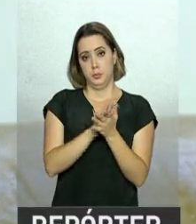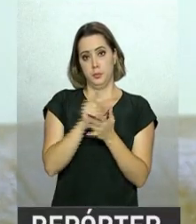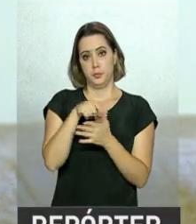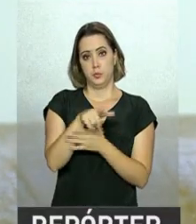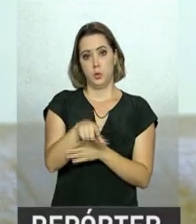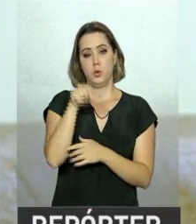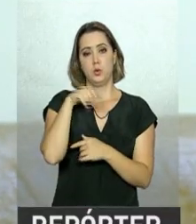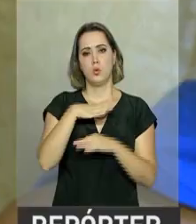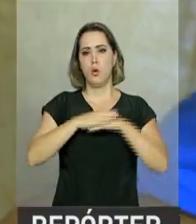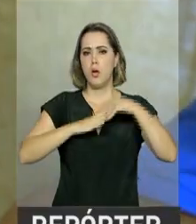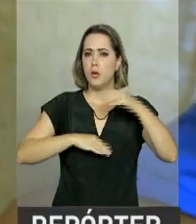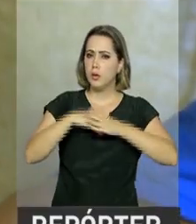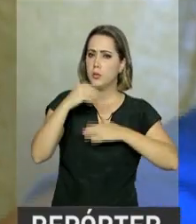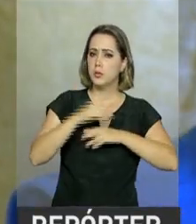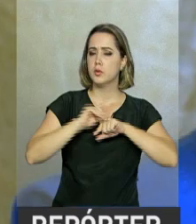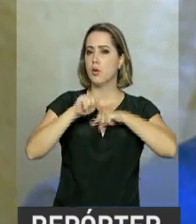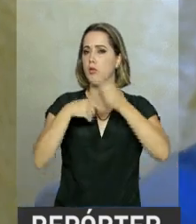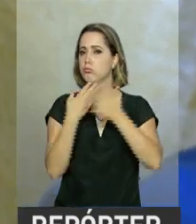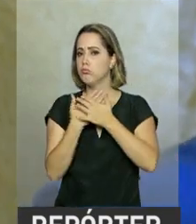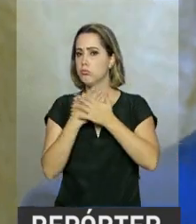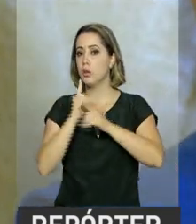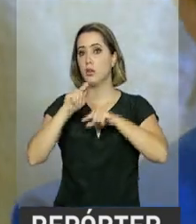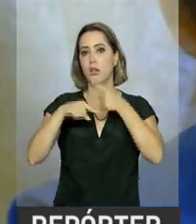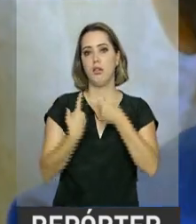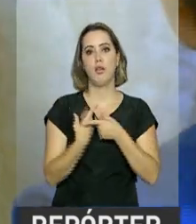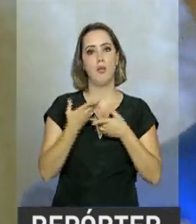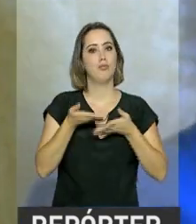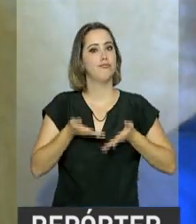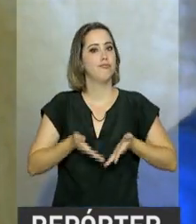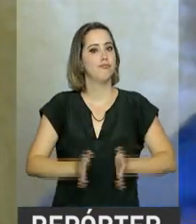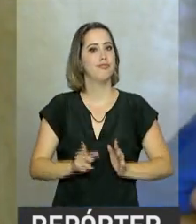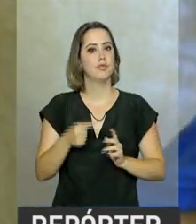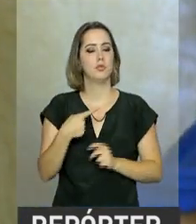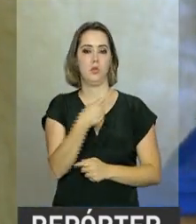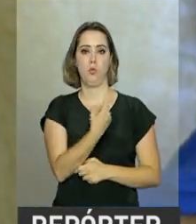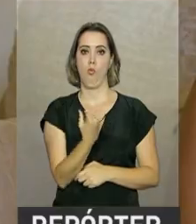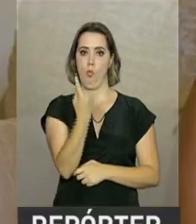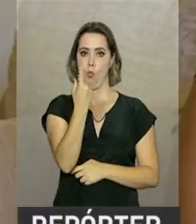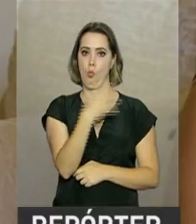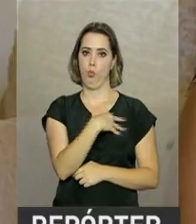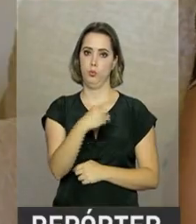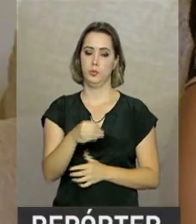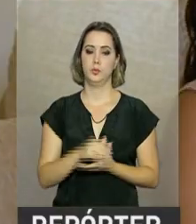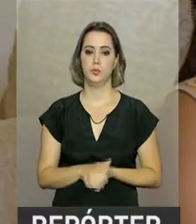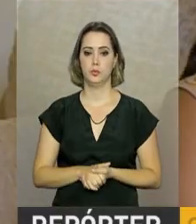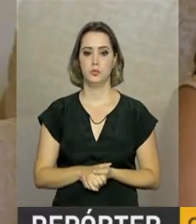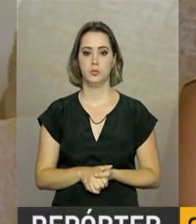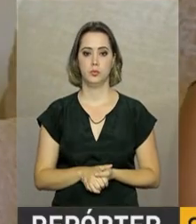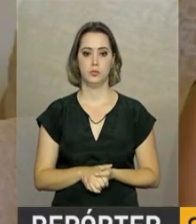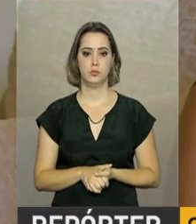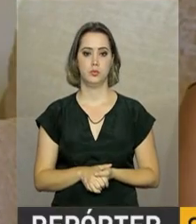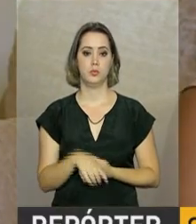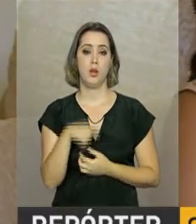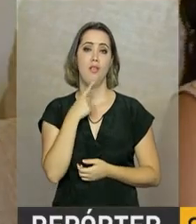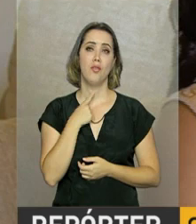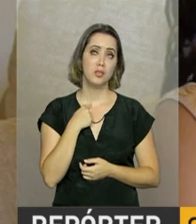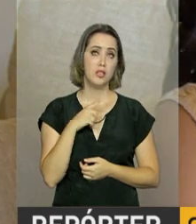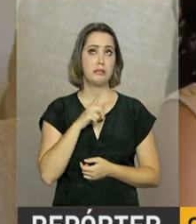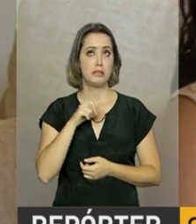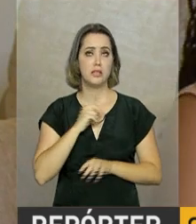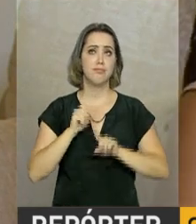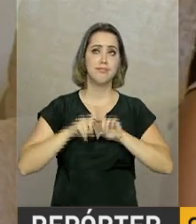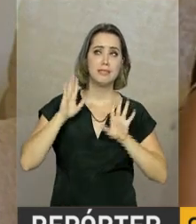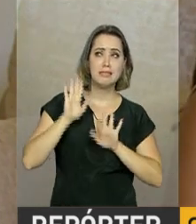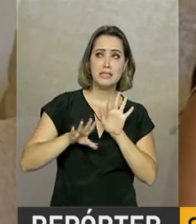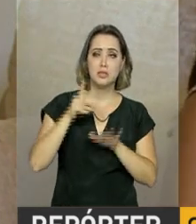e os estudos para só depois encomendar o Pedro filho único do casal a vontade de ter outro filho a gente tinha mas aí toda vez que a